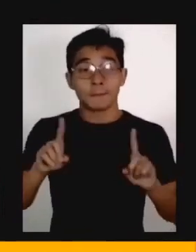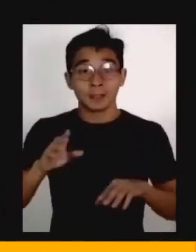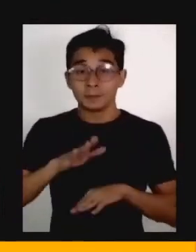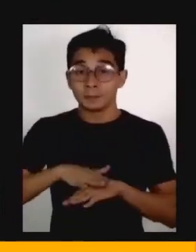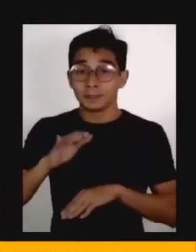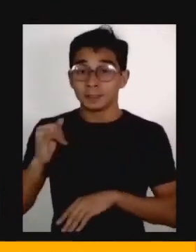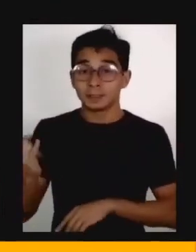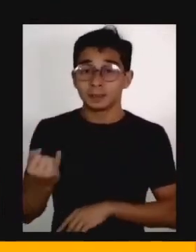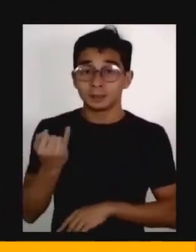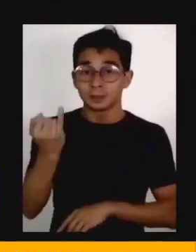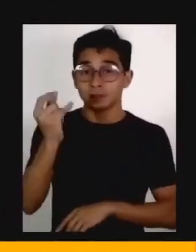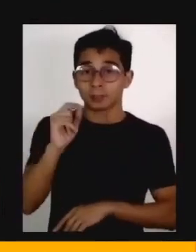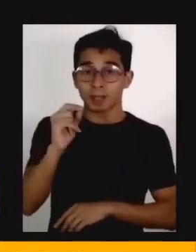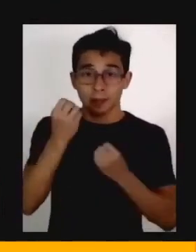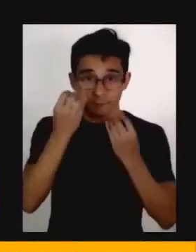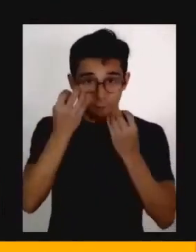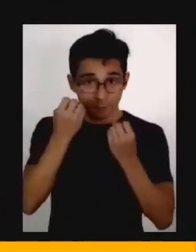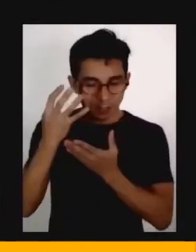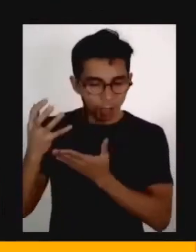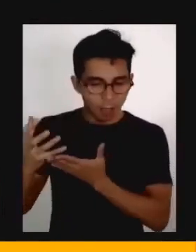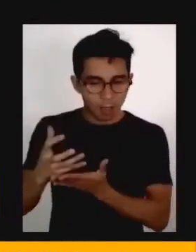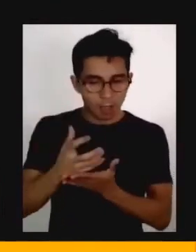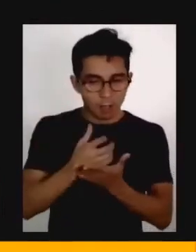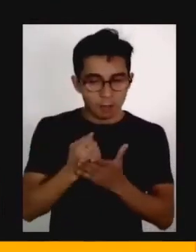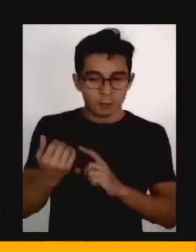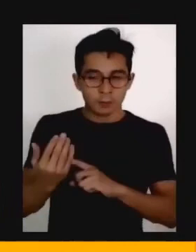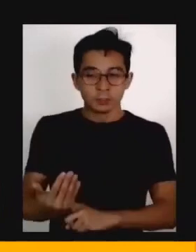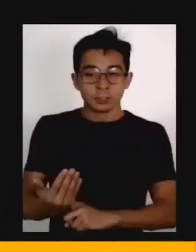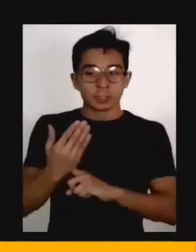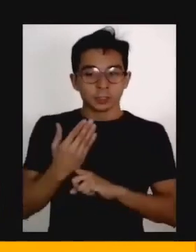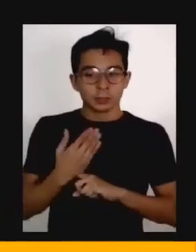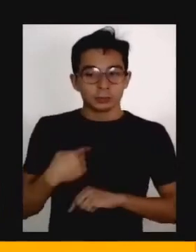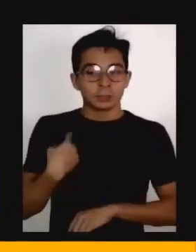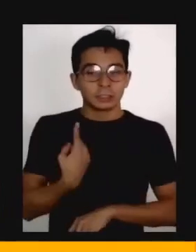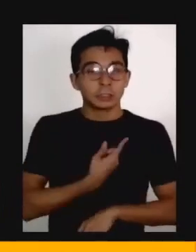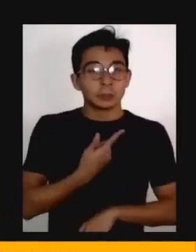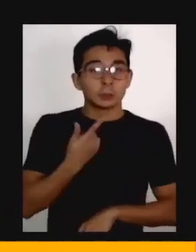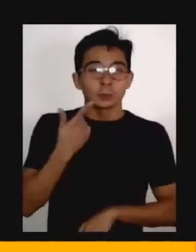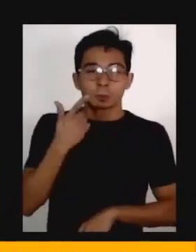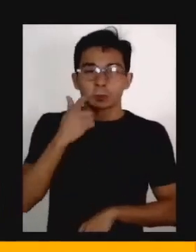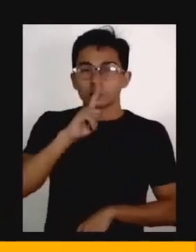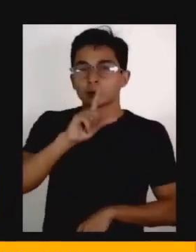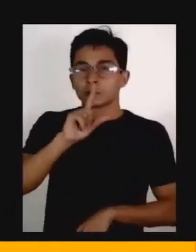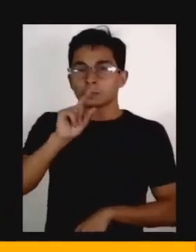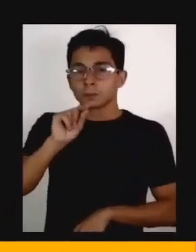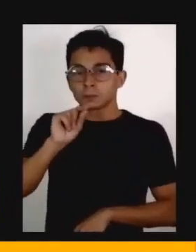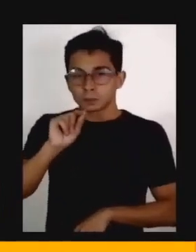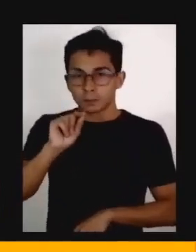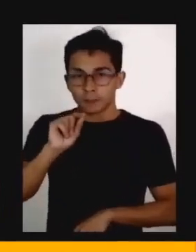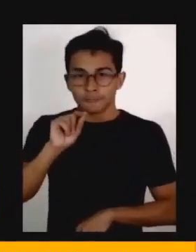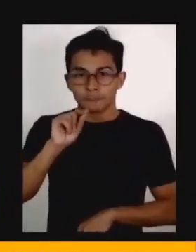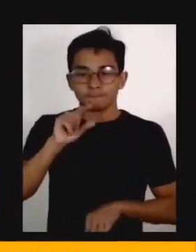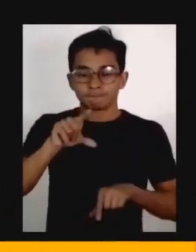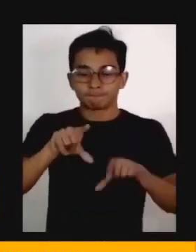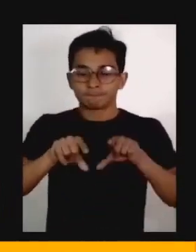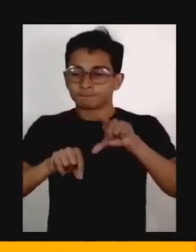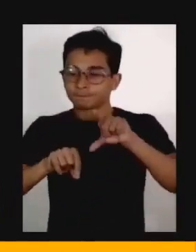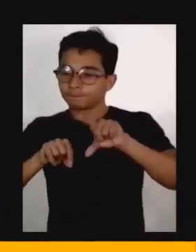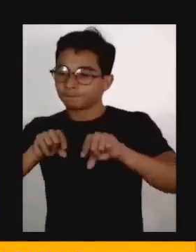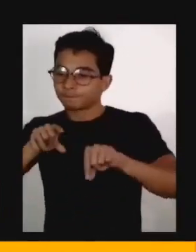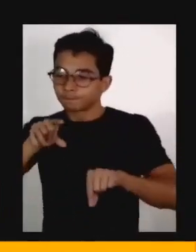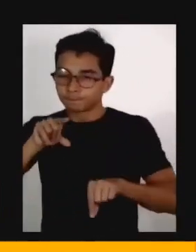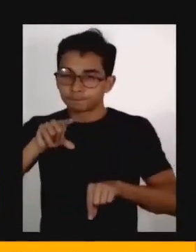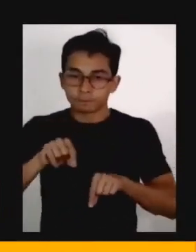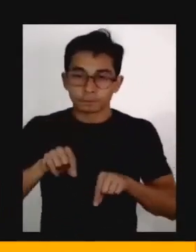dados ainda, eles ajudam a gente para que a gente consiga escolher aqueles que serão